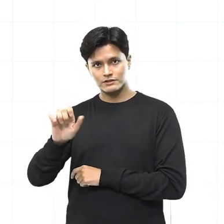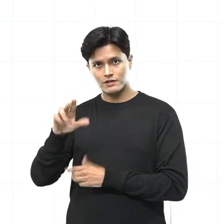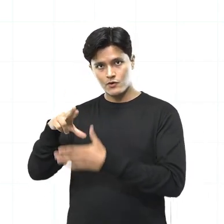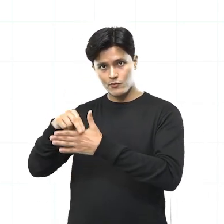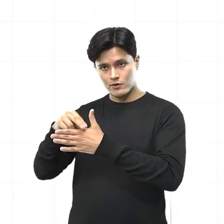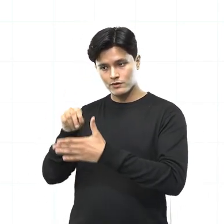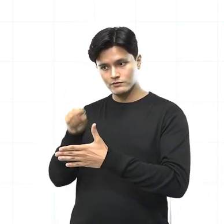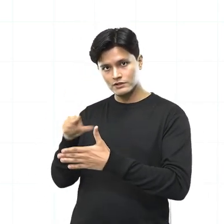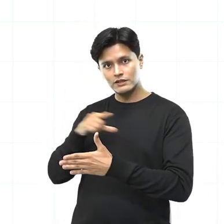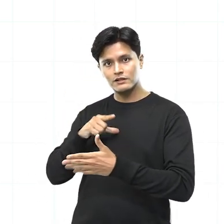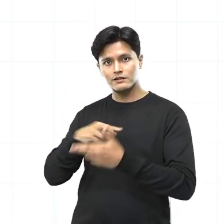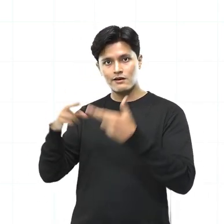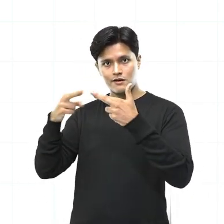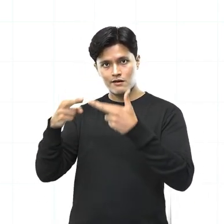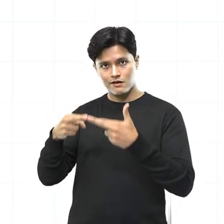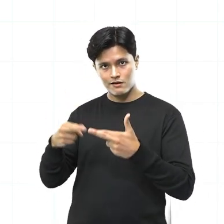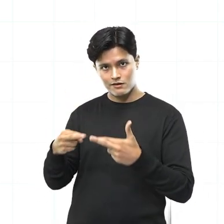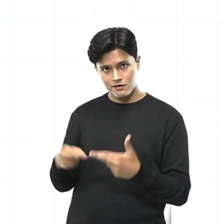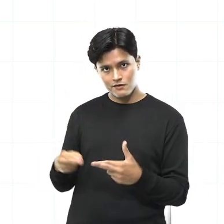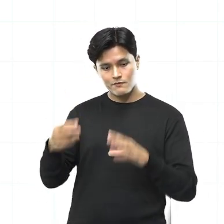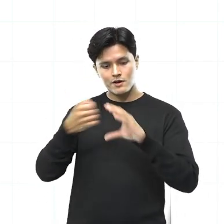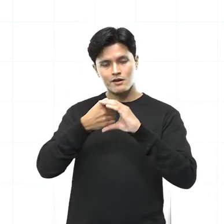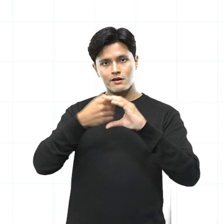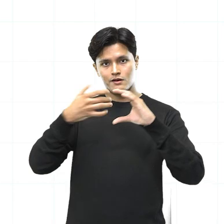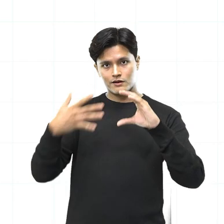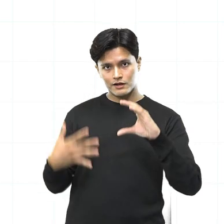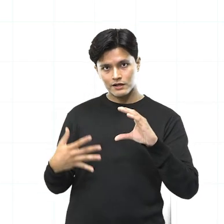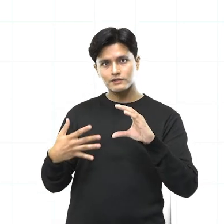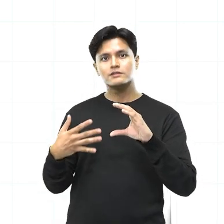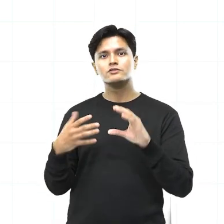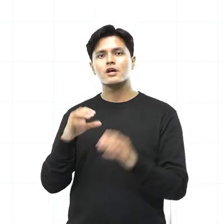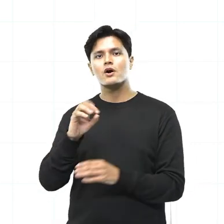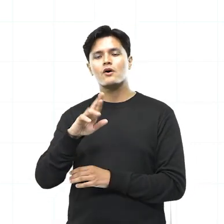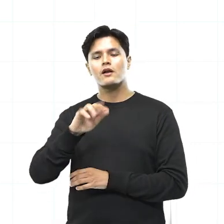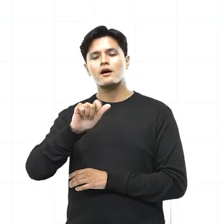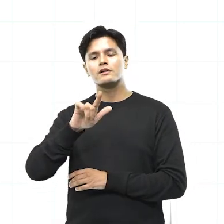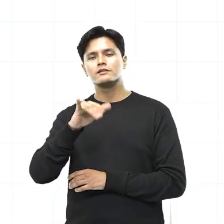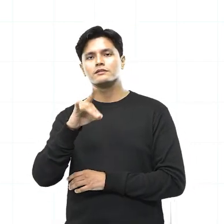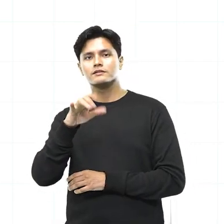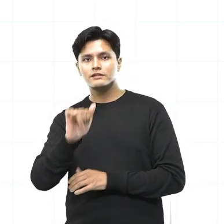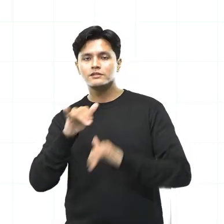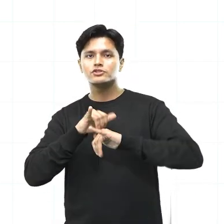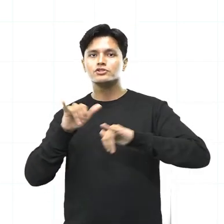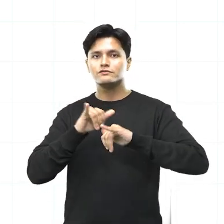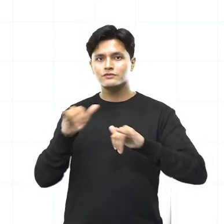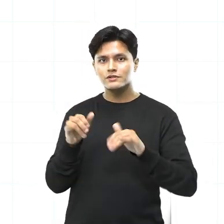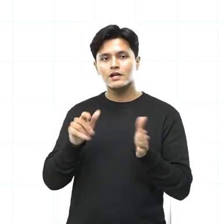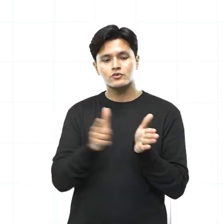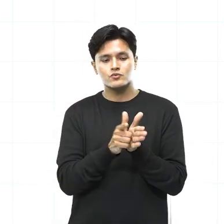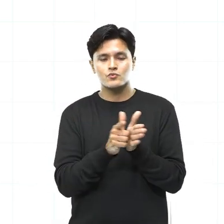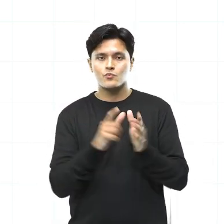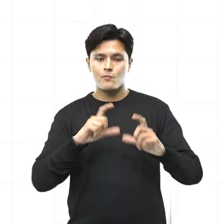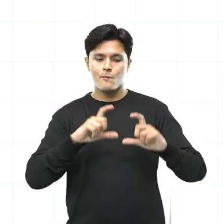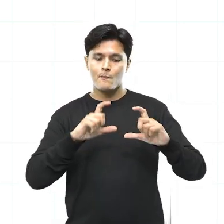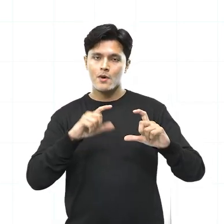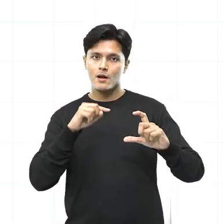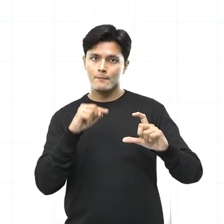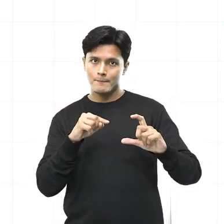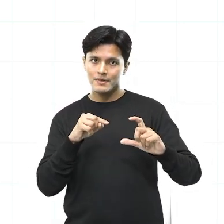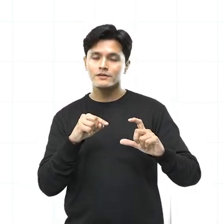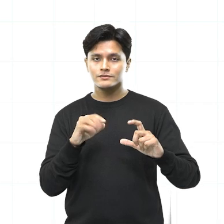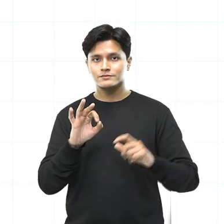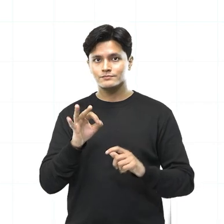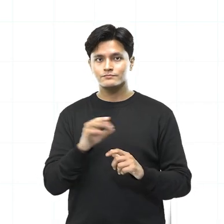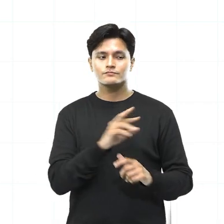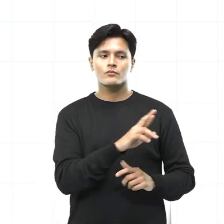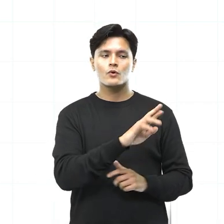com rimas, com traços de oralidade, divulgado em folhetos. O